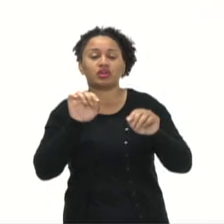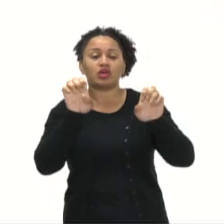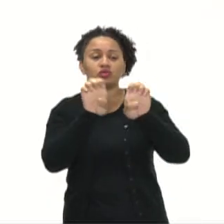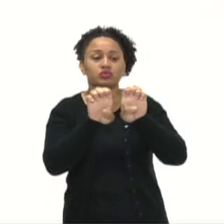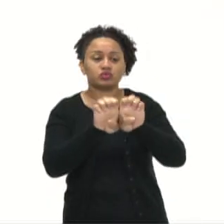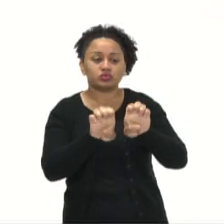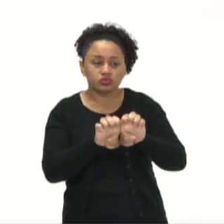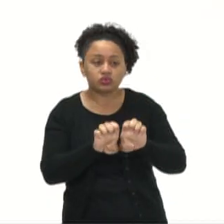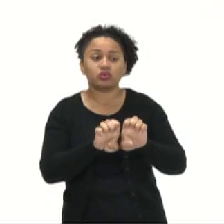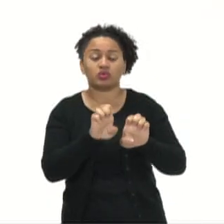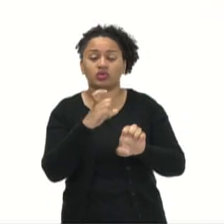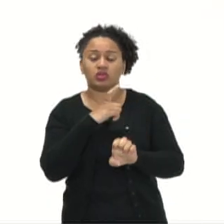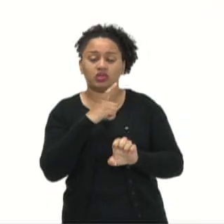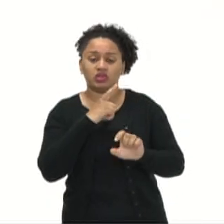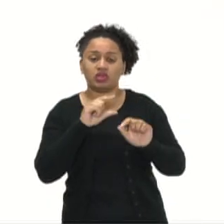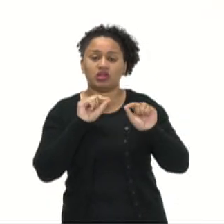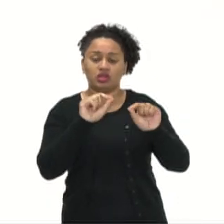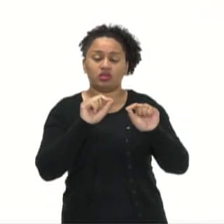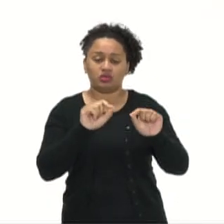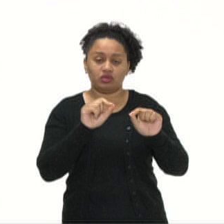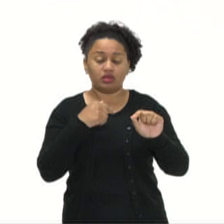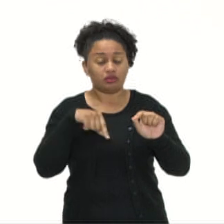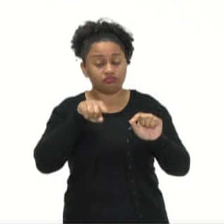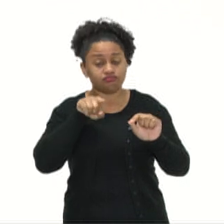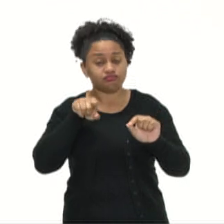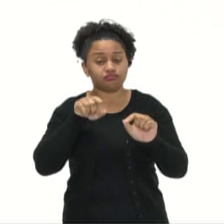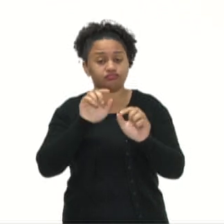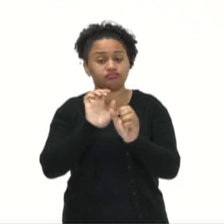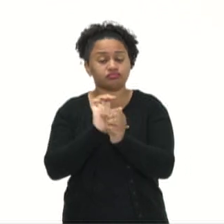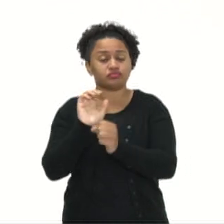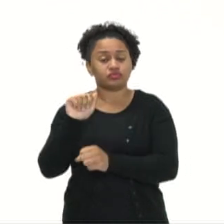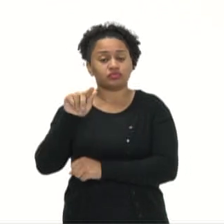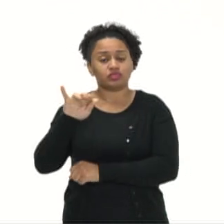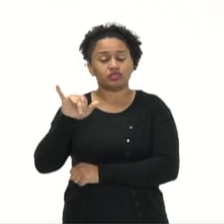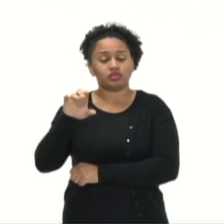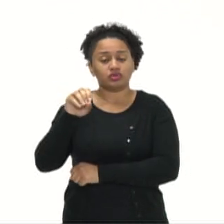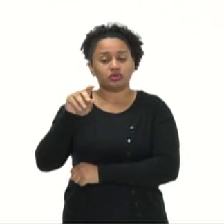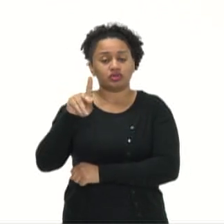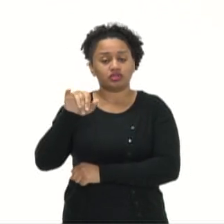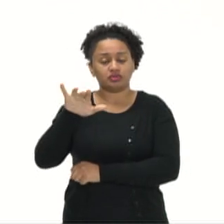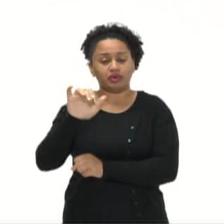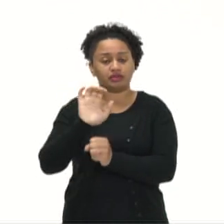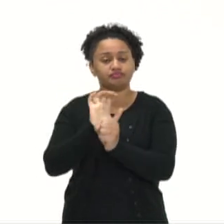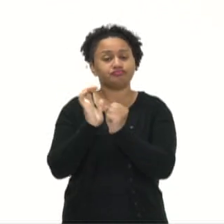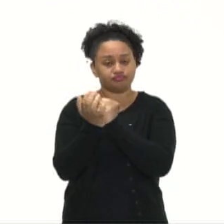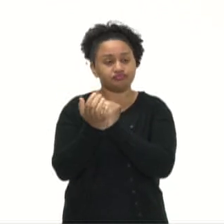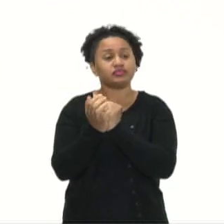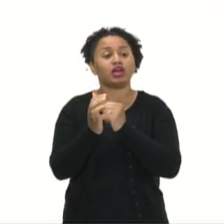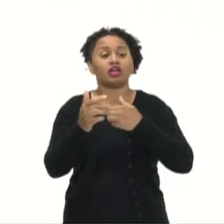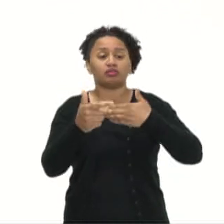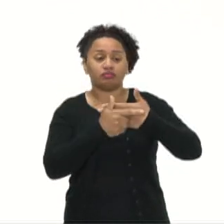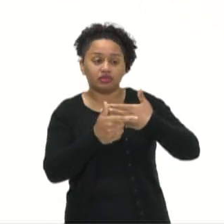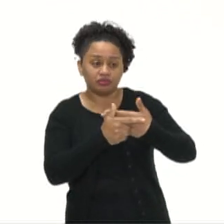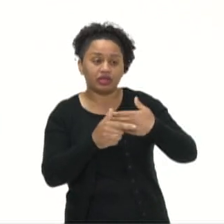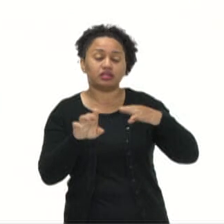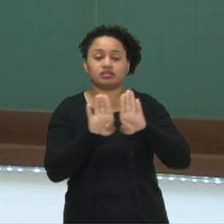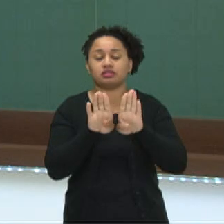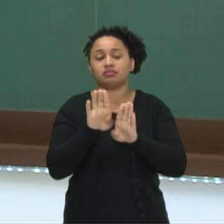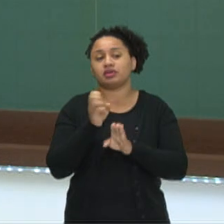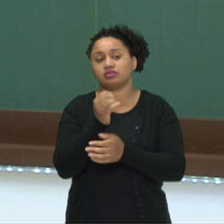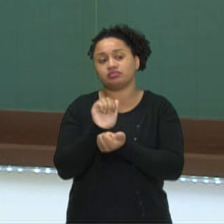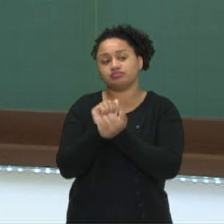estruturas que compõem as angiospermas, suas funções e algumas de suas